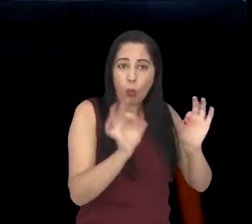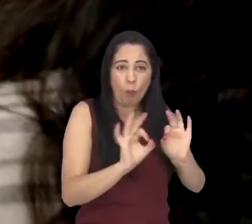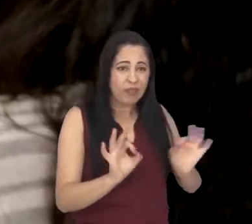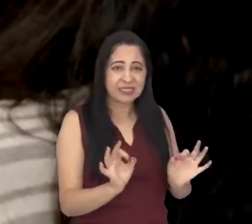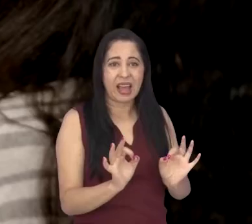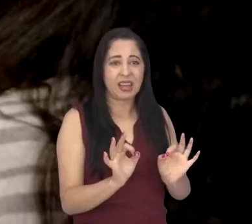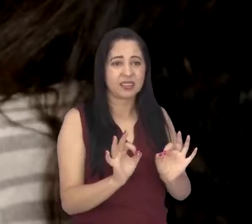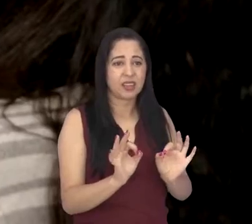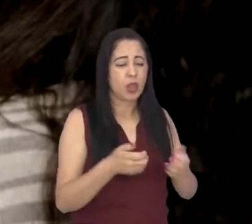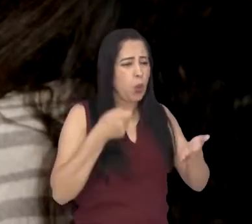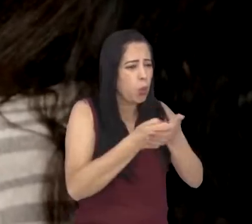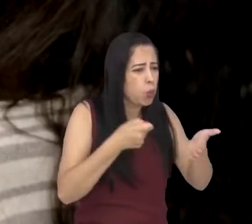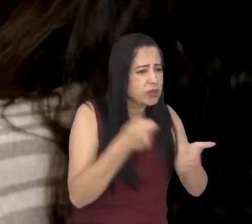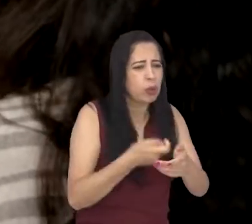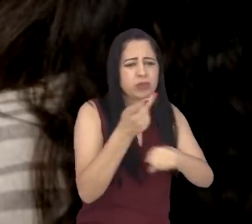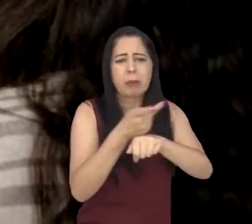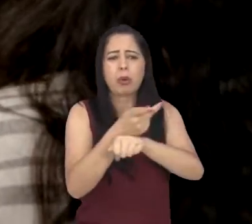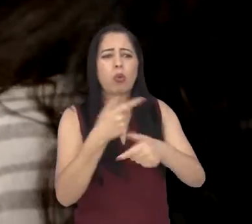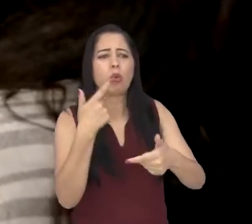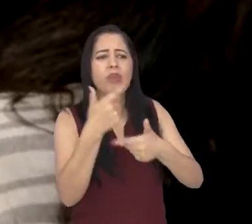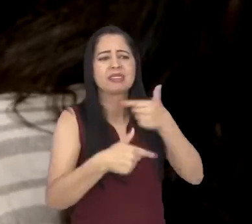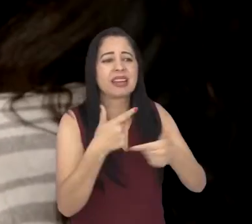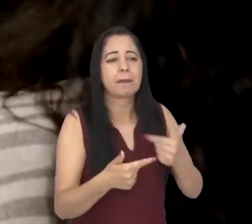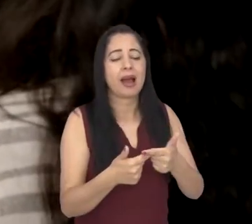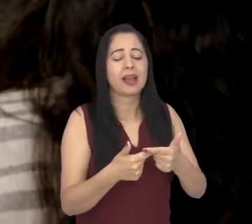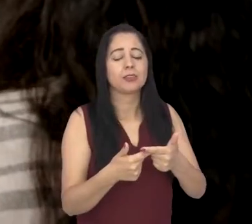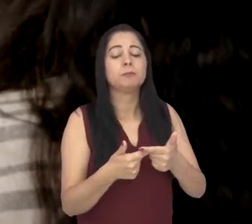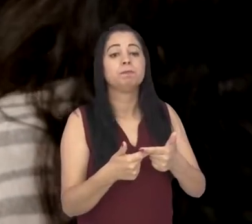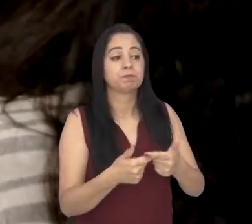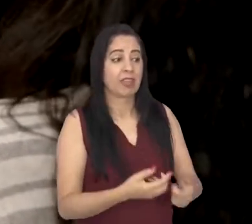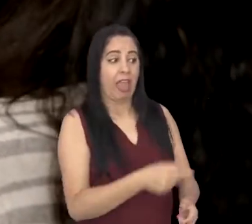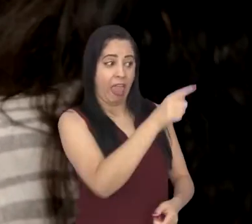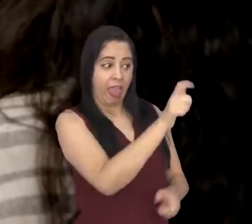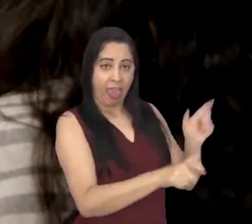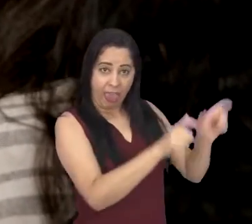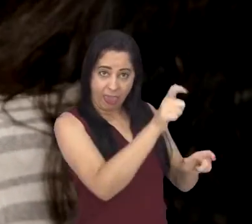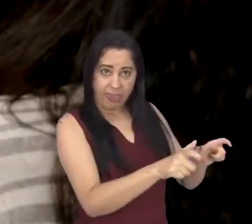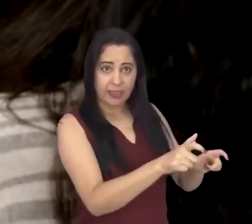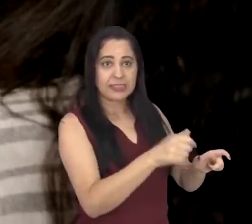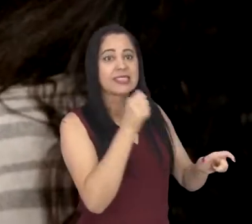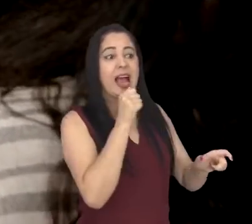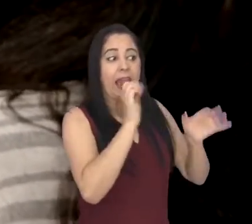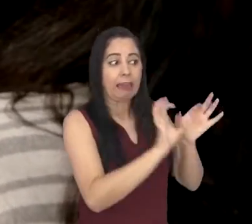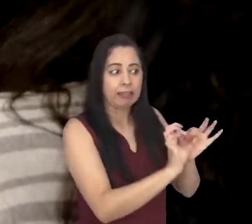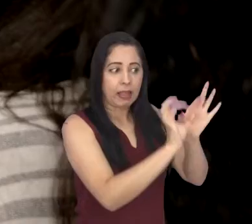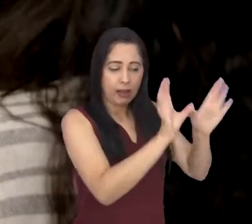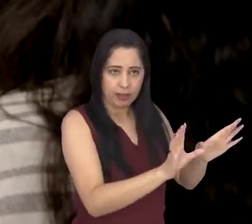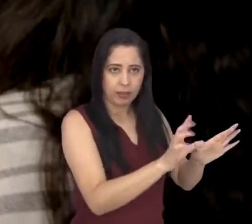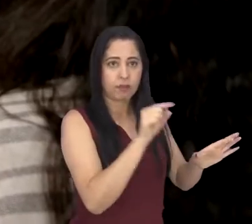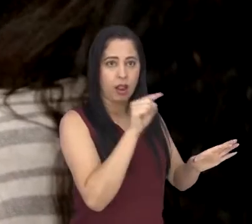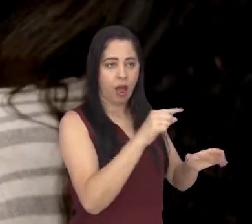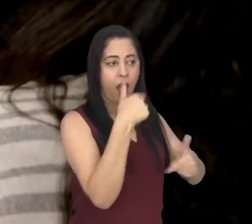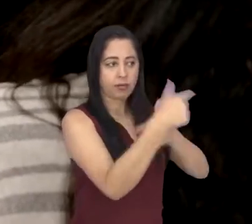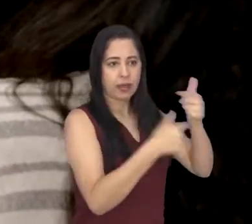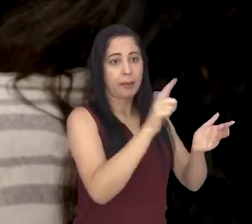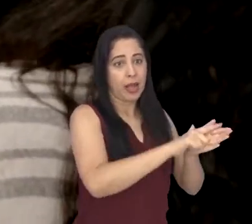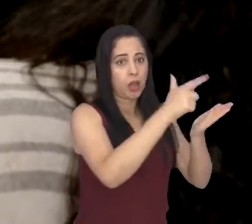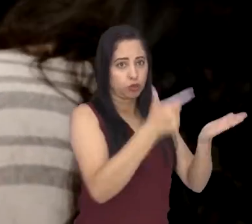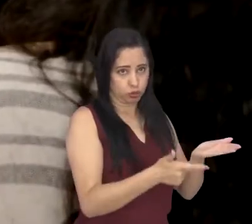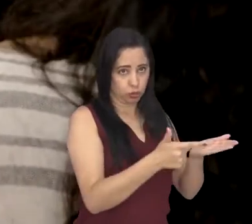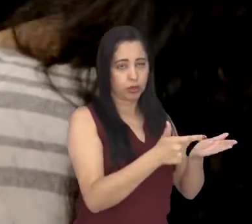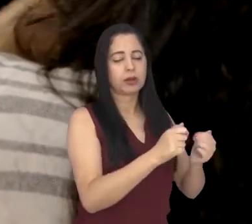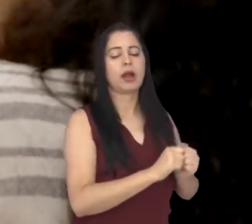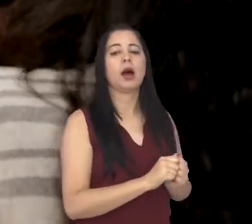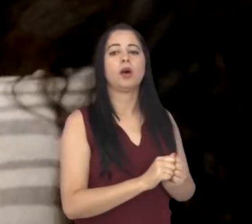buzanga para ir trabalhar, eles estavam ainda em Liberdade, essa turma que veio da revista Realidade, que era do Tivita. Foi